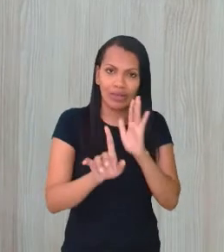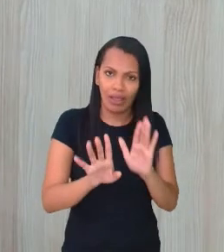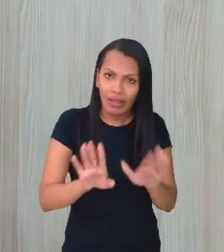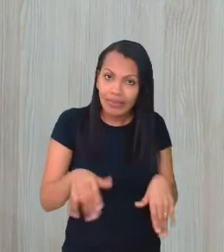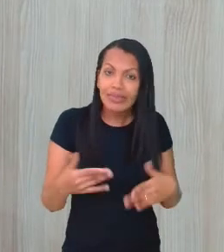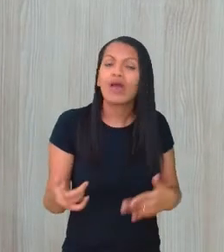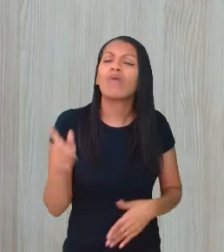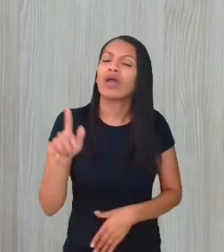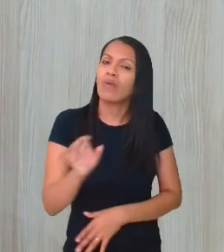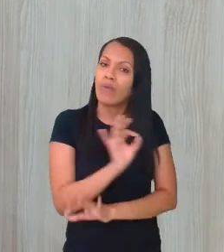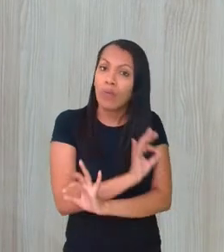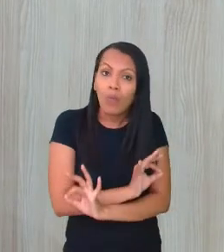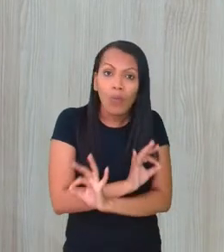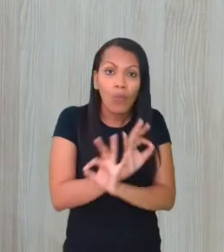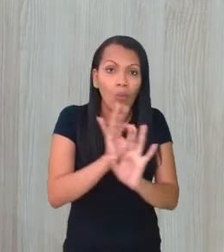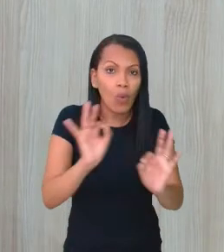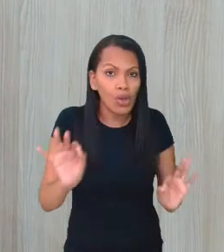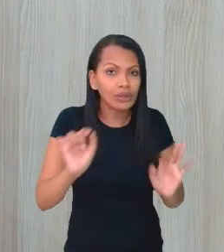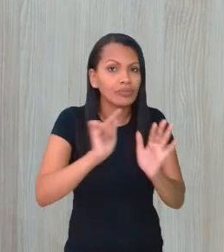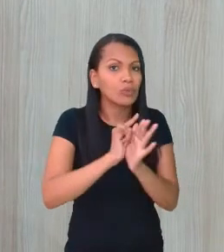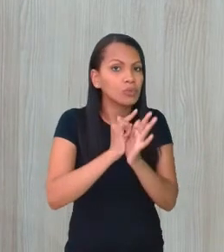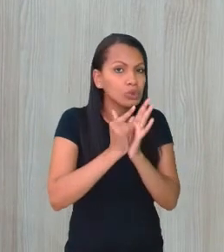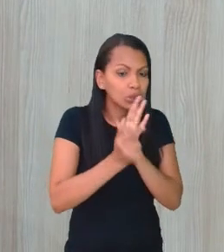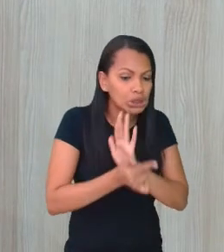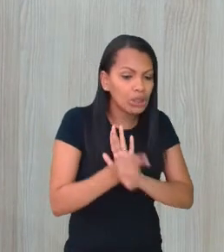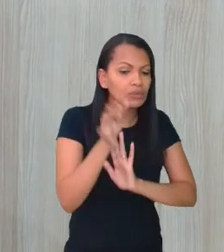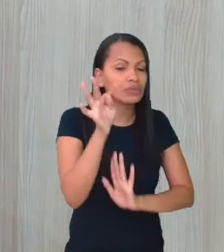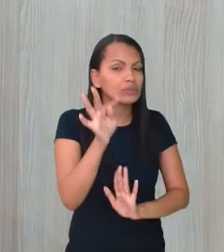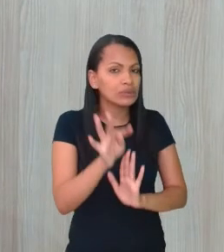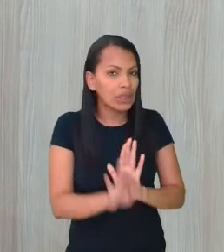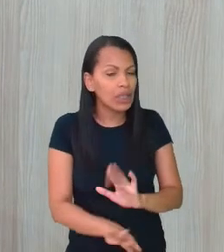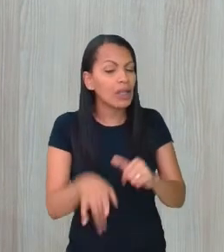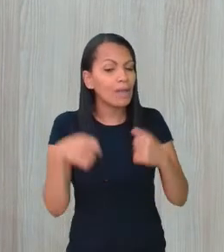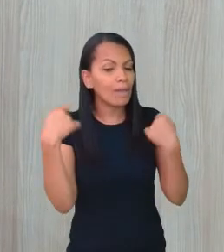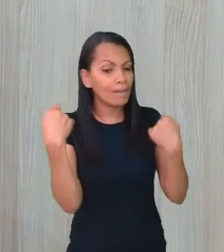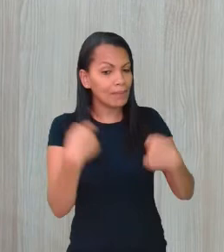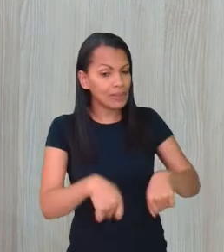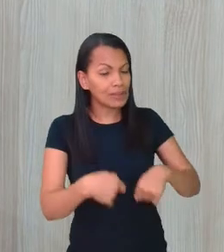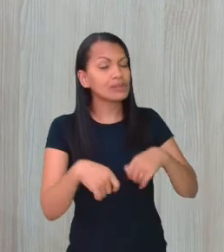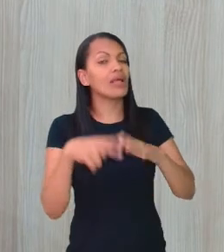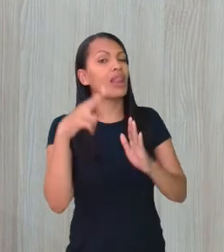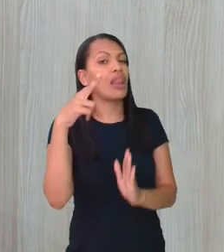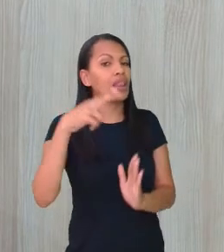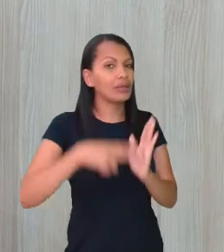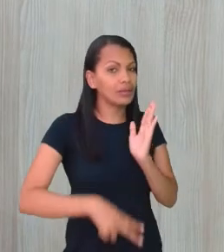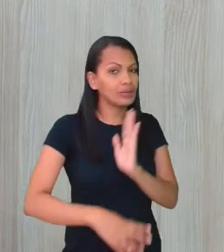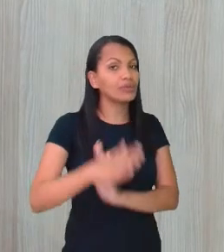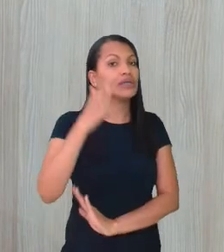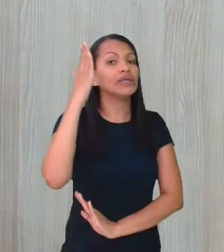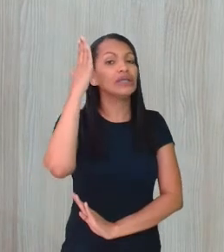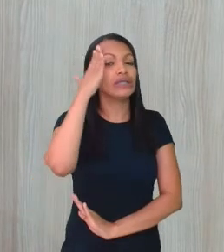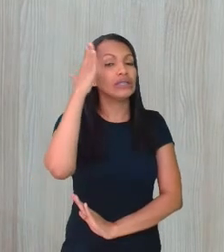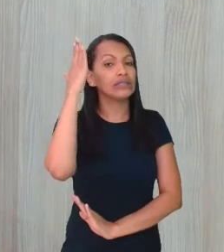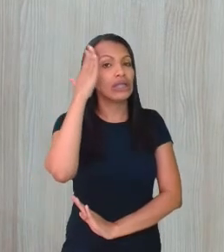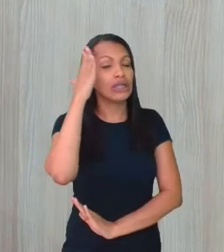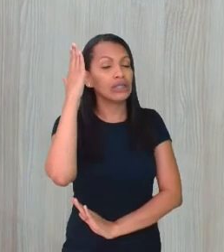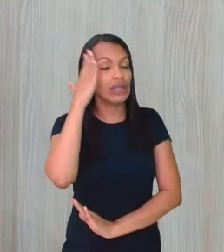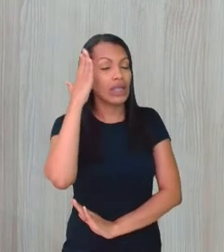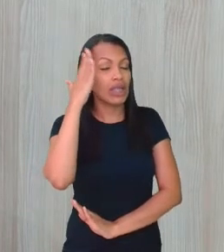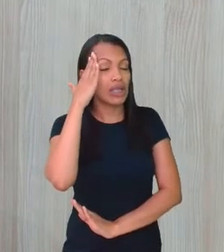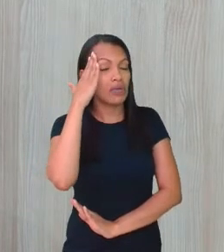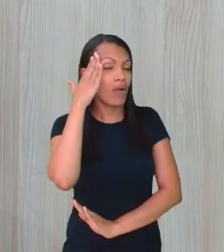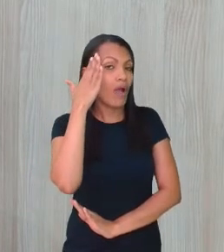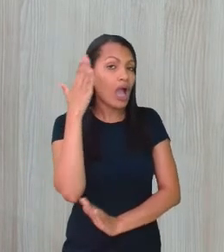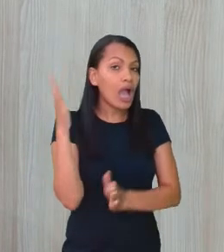ótimo gênero textual para ser lido e até entender determinados temas da